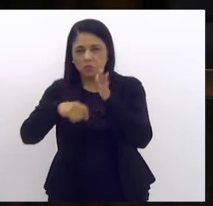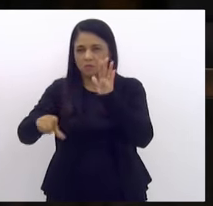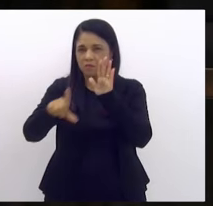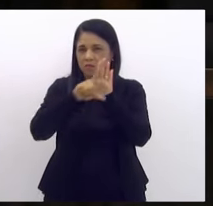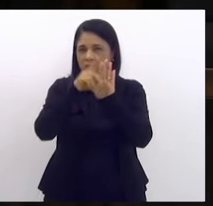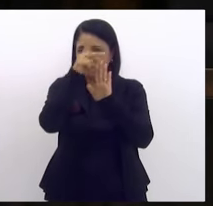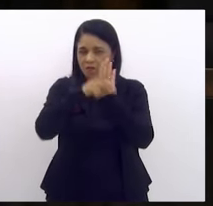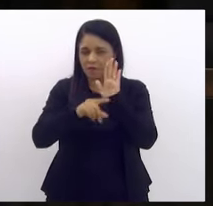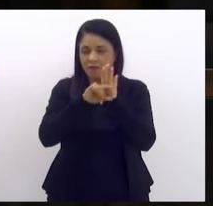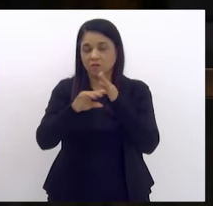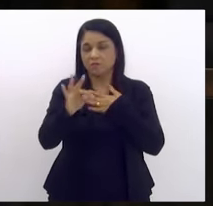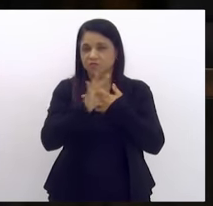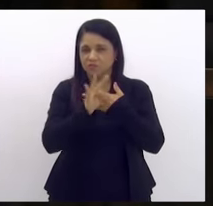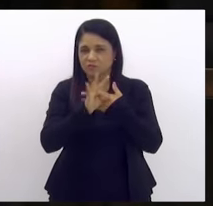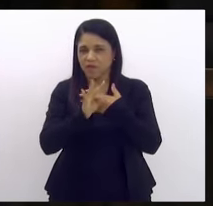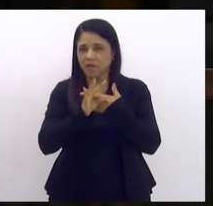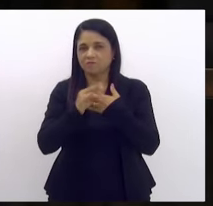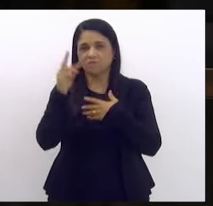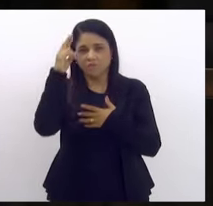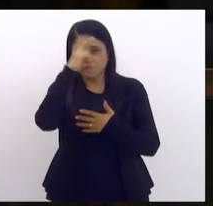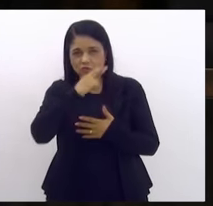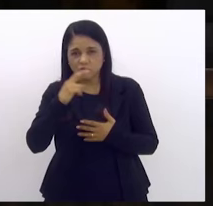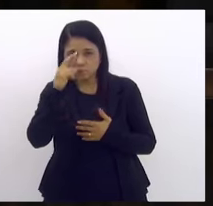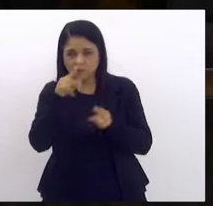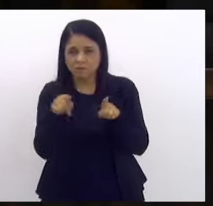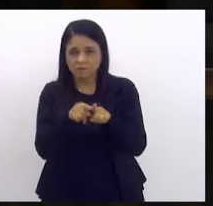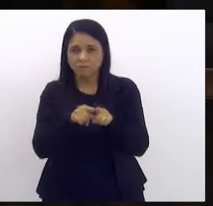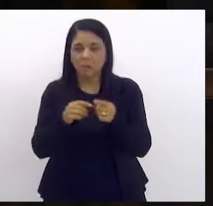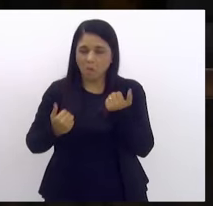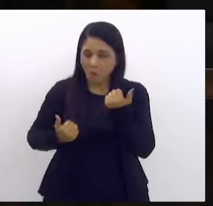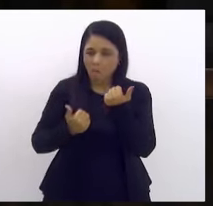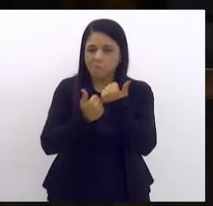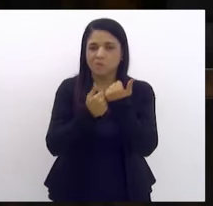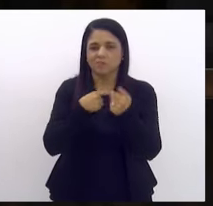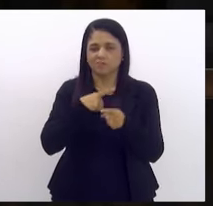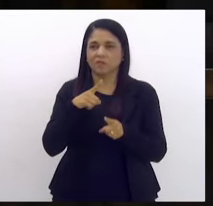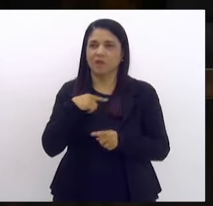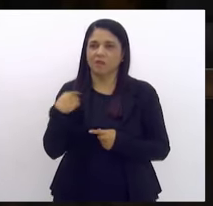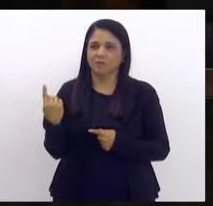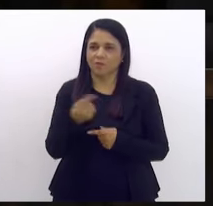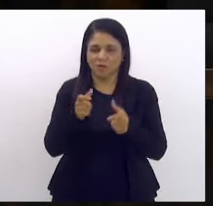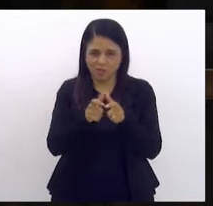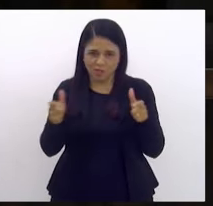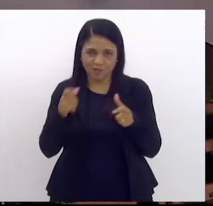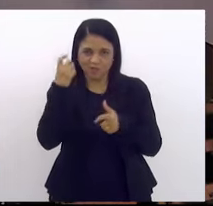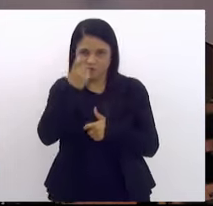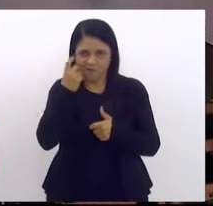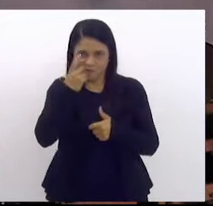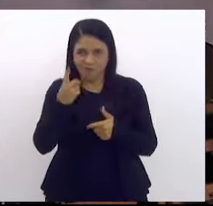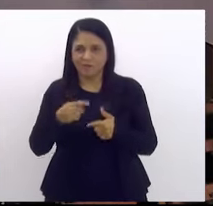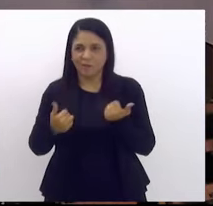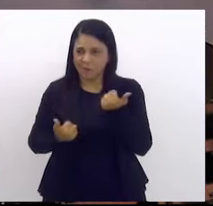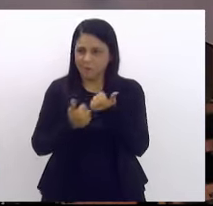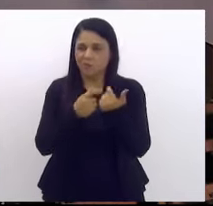os técnicos a realizar auto-vistoria. Tem o meu apoio e da maioria desse parlamento.